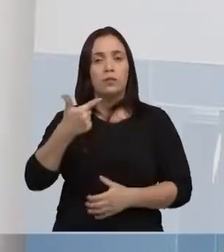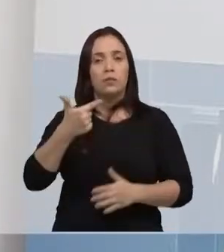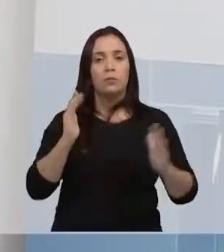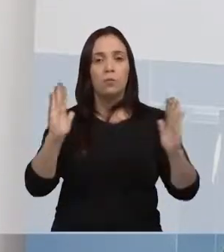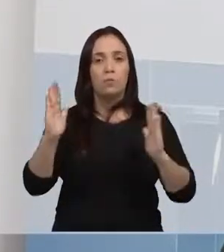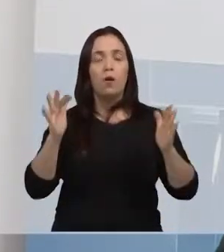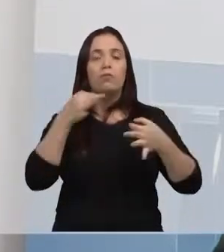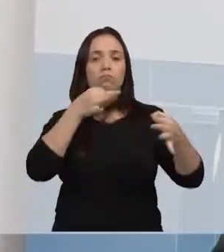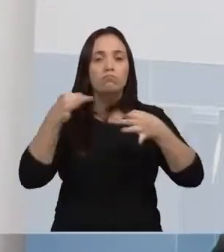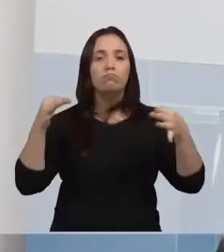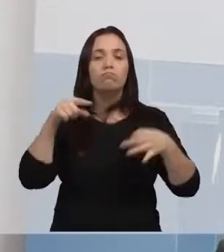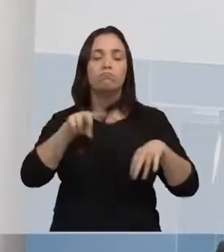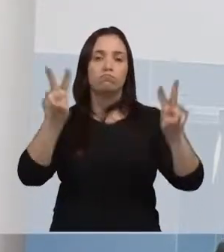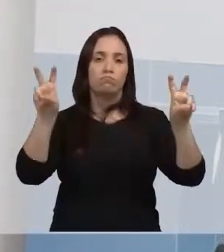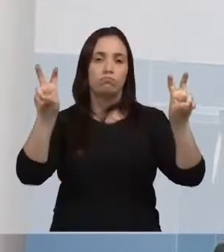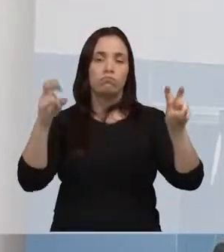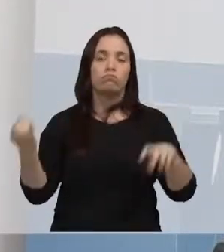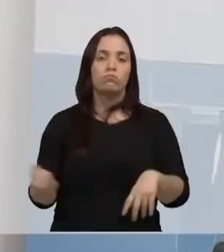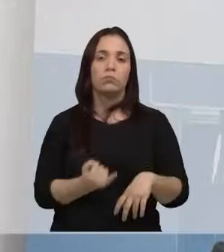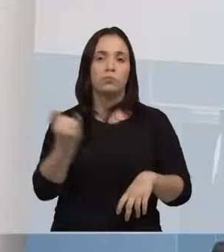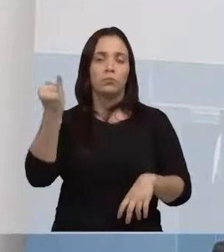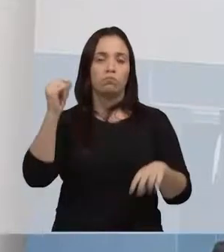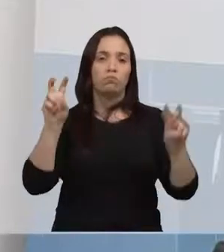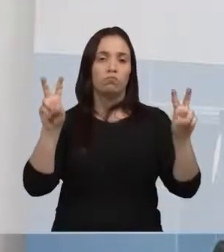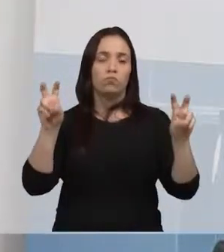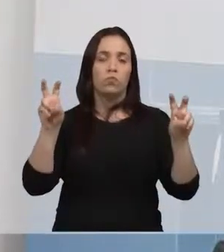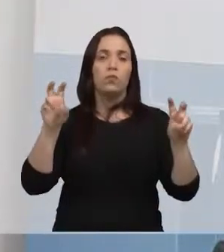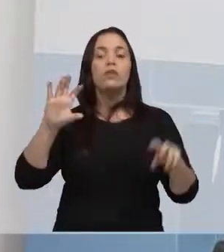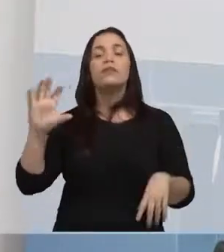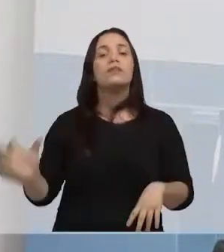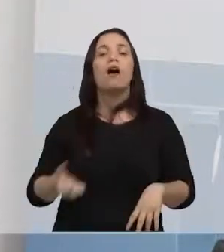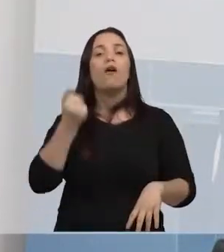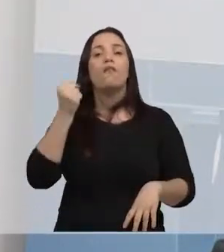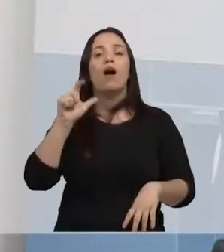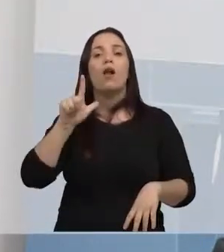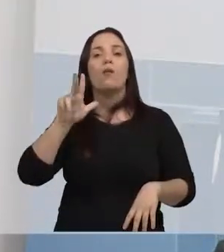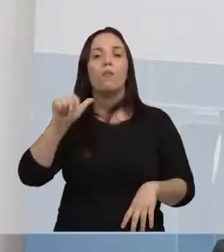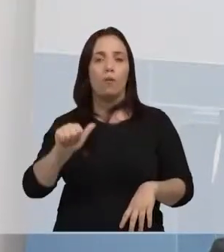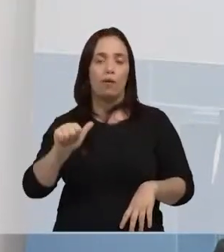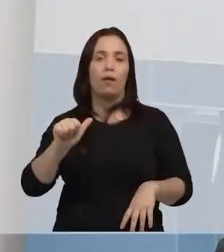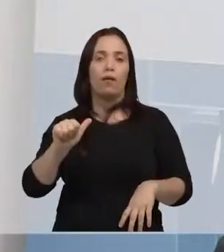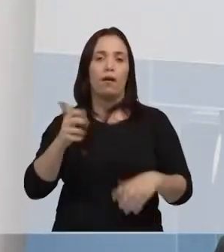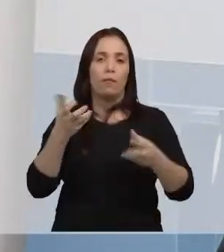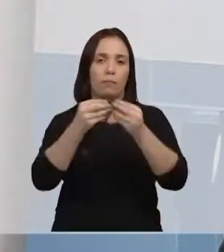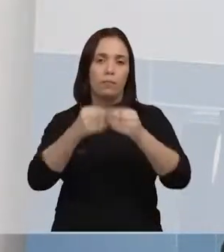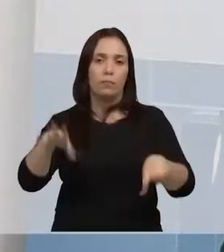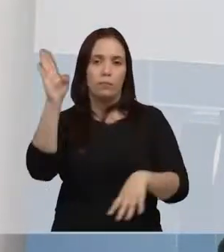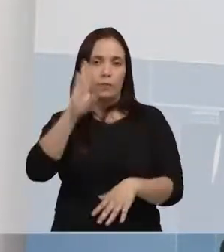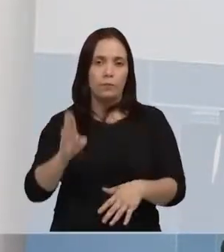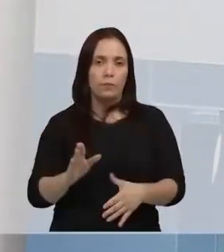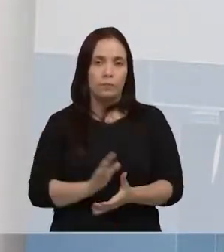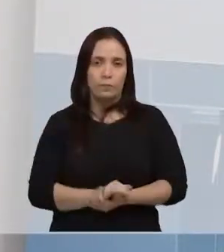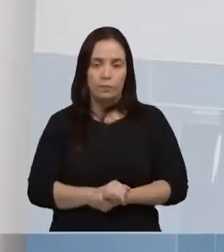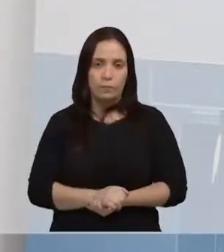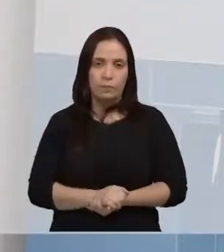bloco discutindo esse assunto do plano para salvar o Lula, que iria destruir o Brasil. A gente volta já.